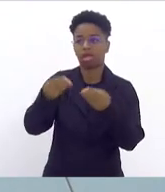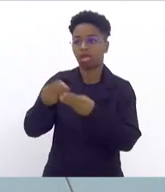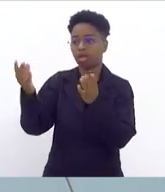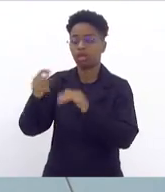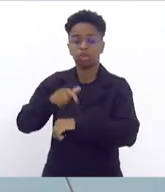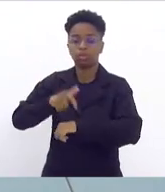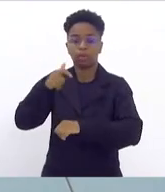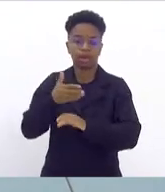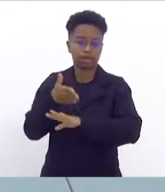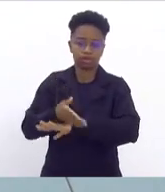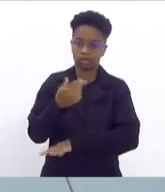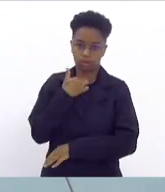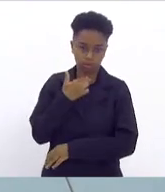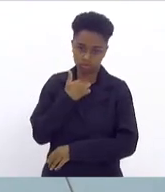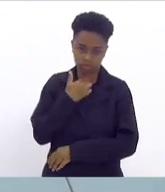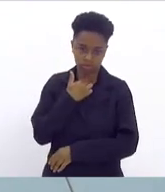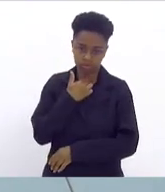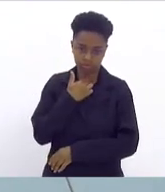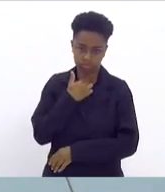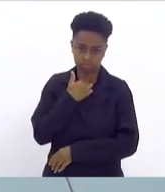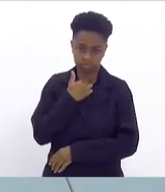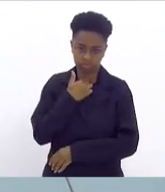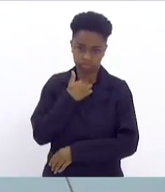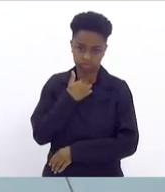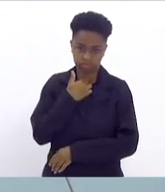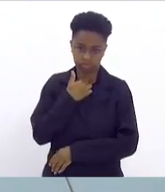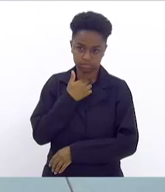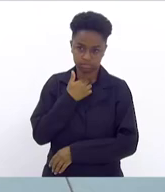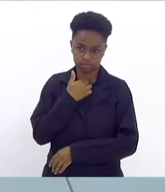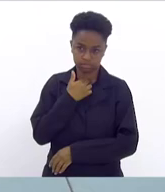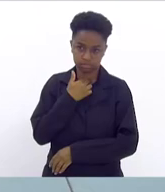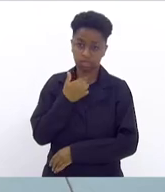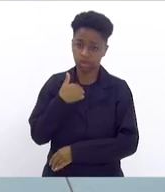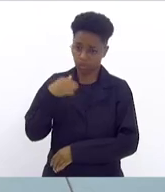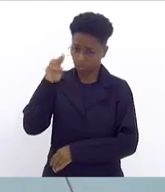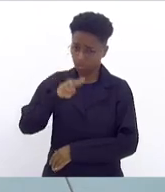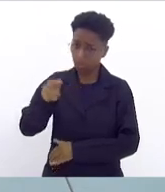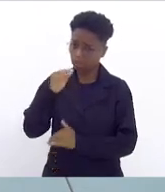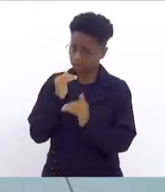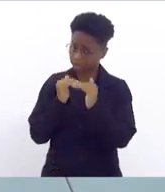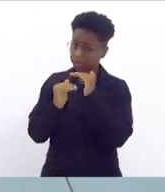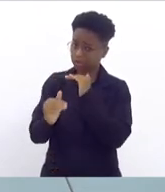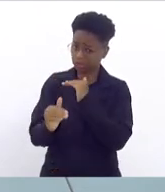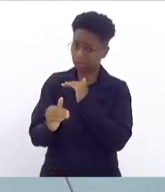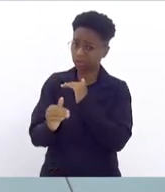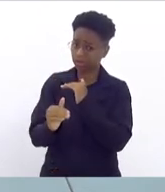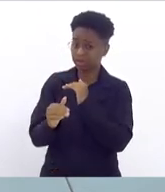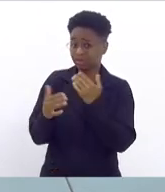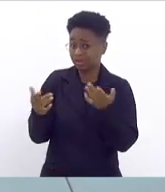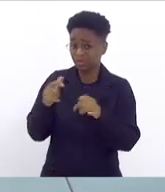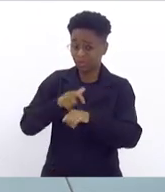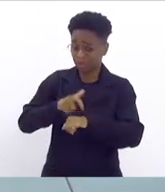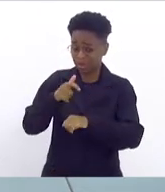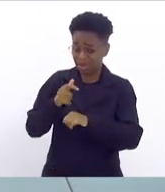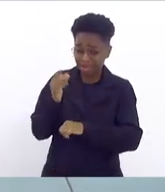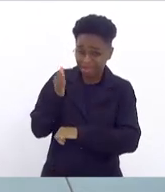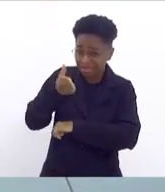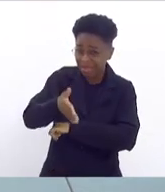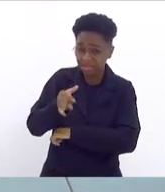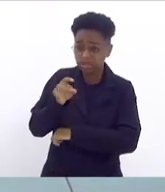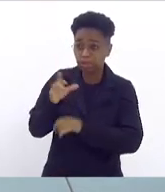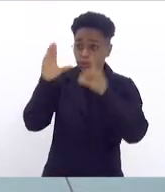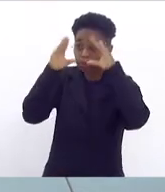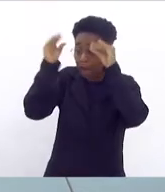embarque. Eu ando muito de metrô e na hora do embarque só tem tempo para